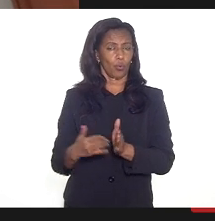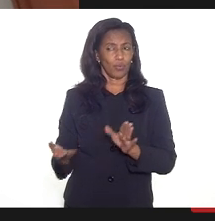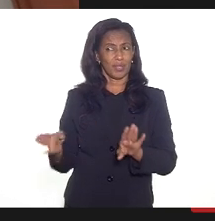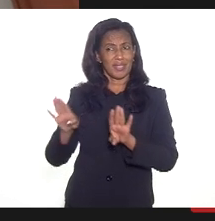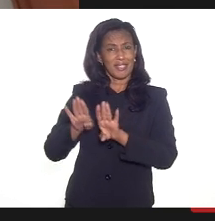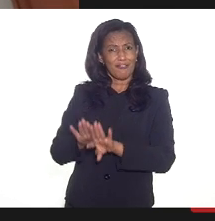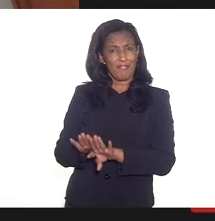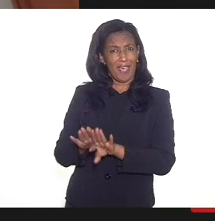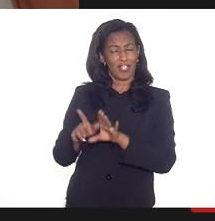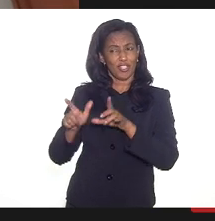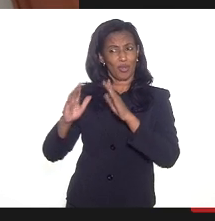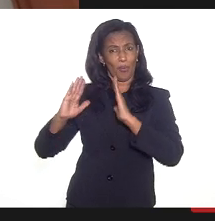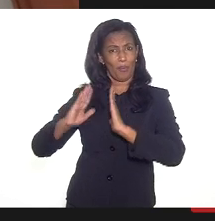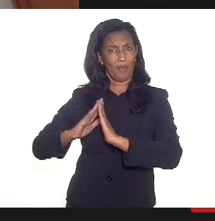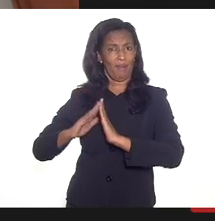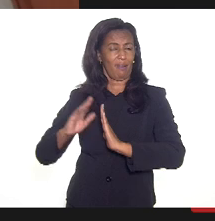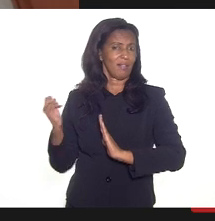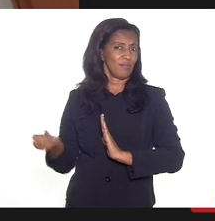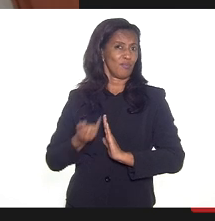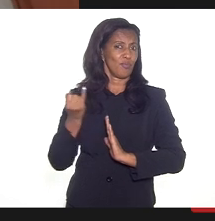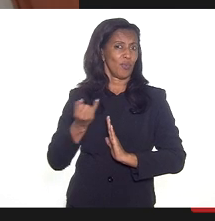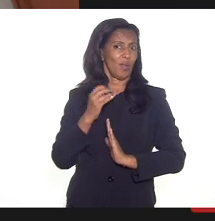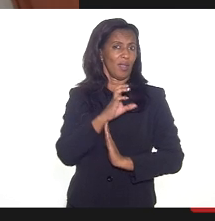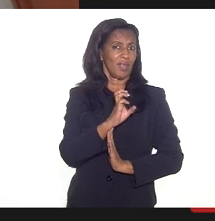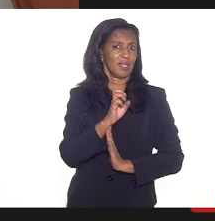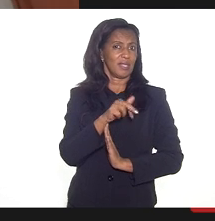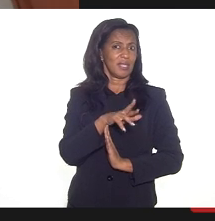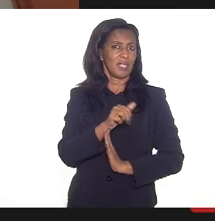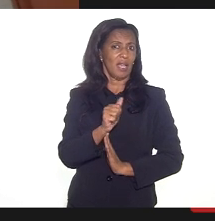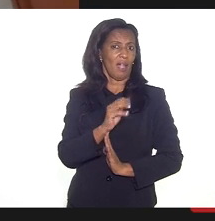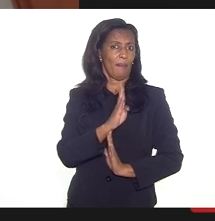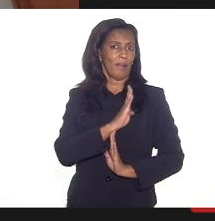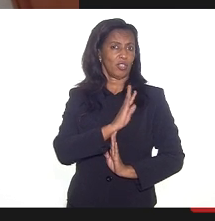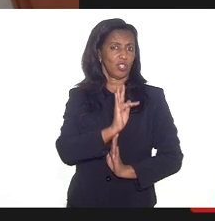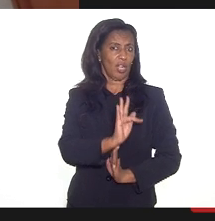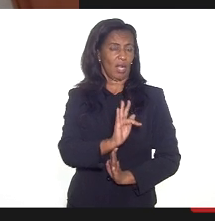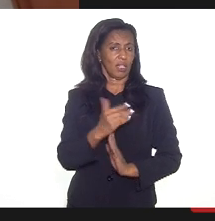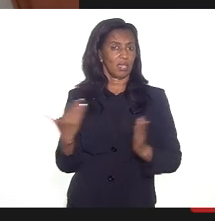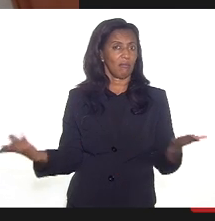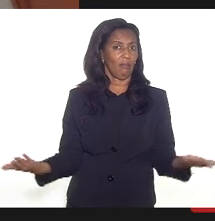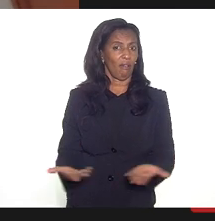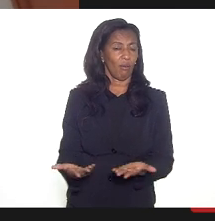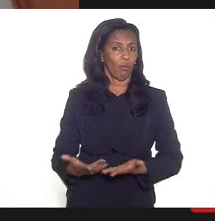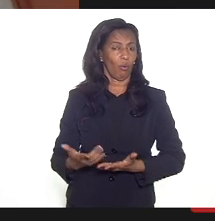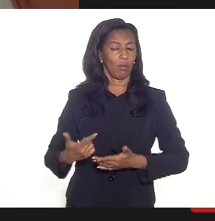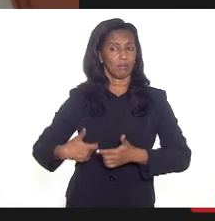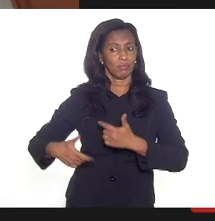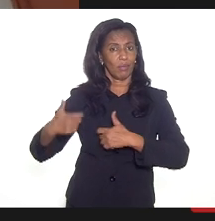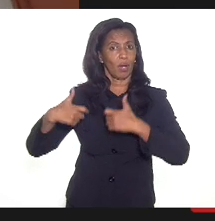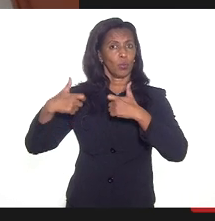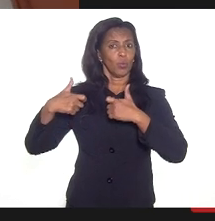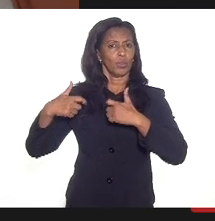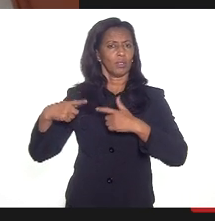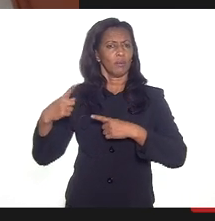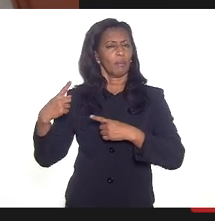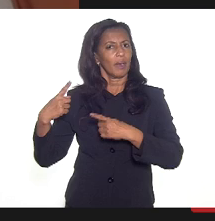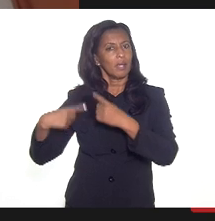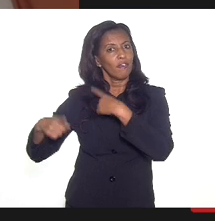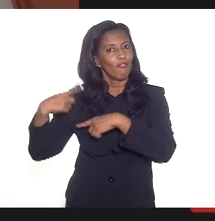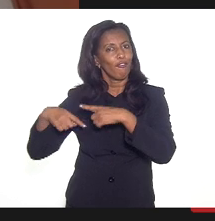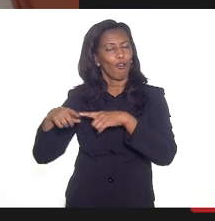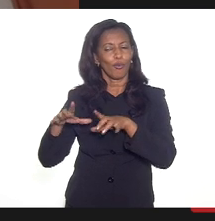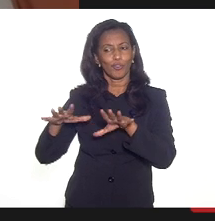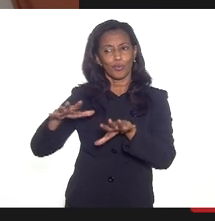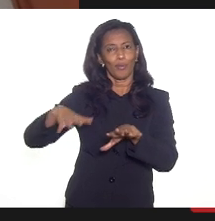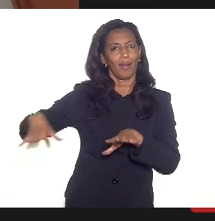um equipamento importantíssimo, que é o CIAM Baixada, e que agora estamos numa luta grande para que essa retomada numa